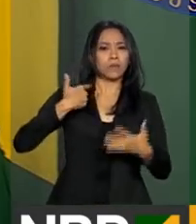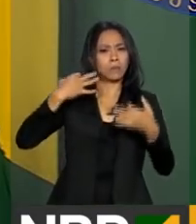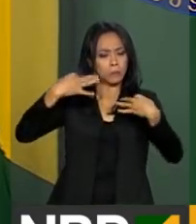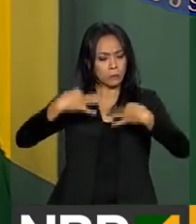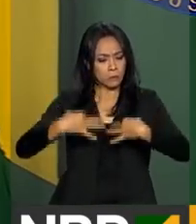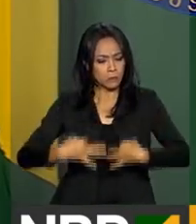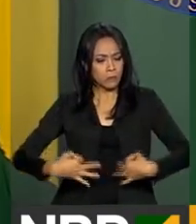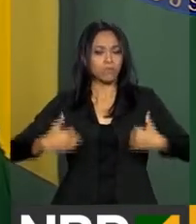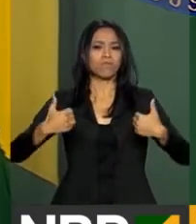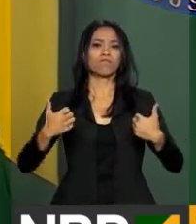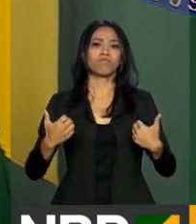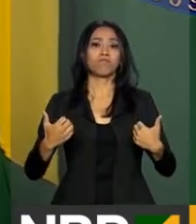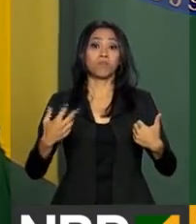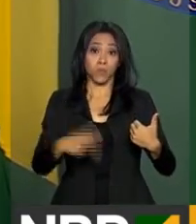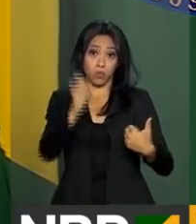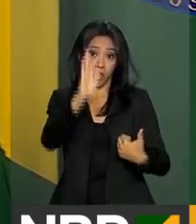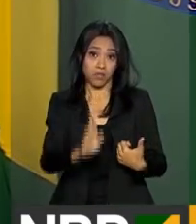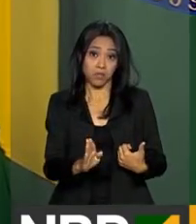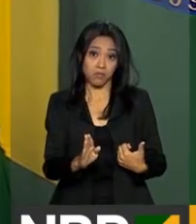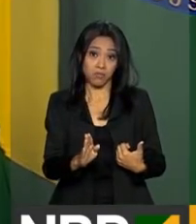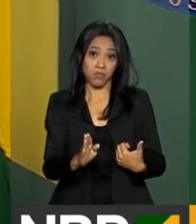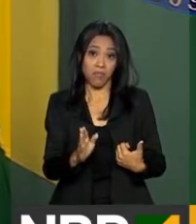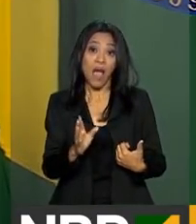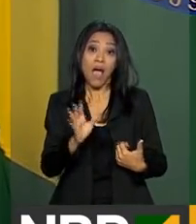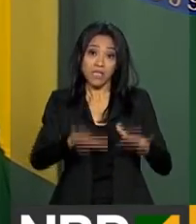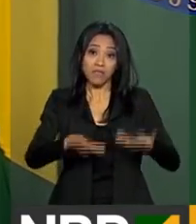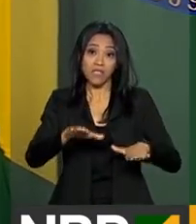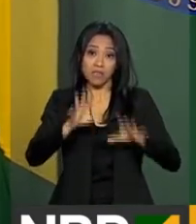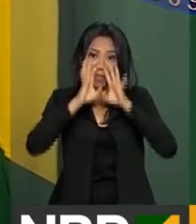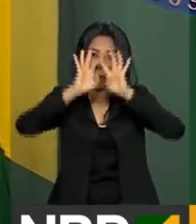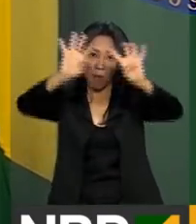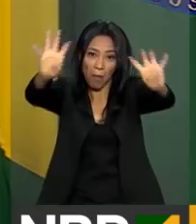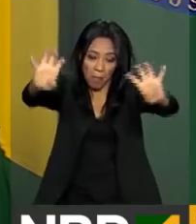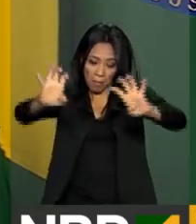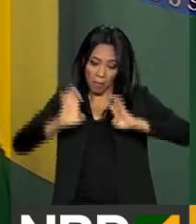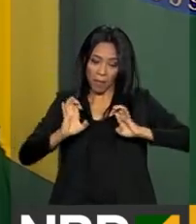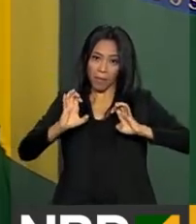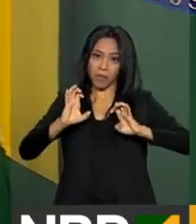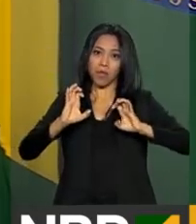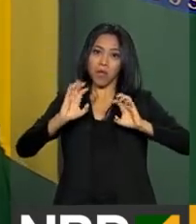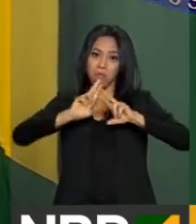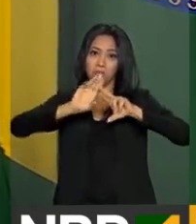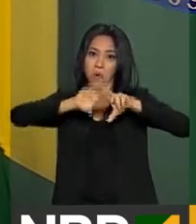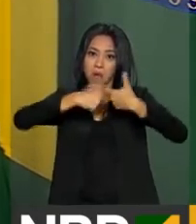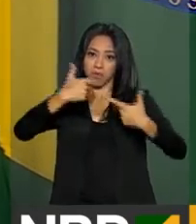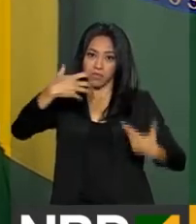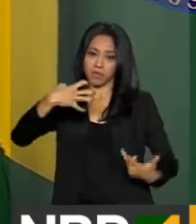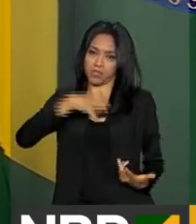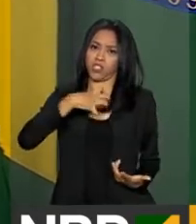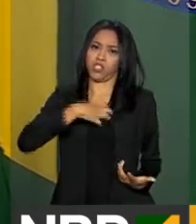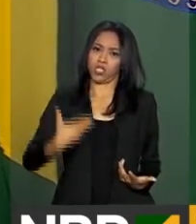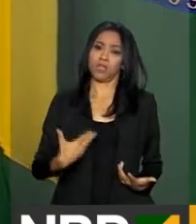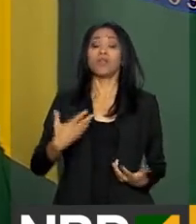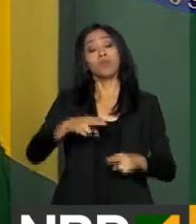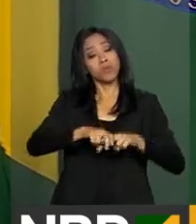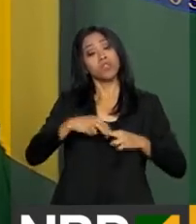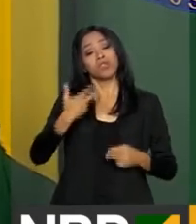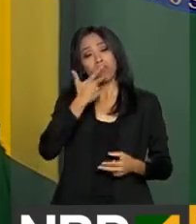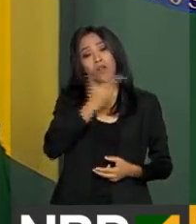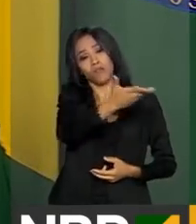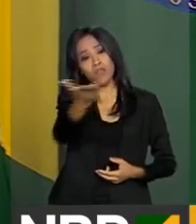pessoal normalmente é criticada então eu vou chamá los de meus amigos e minhas amigas para